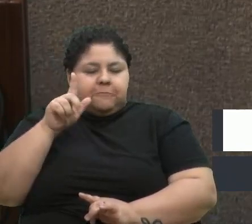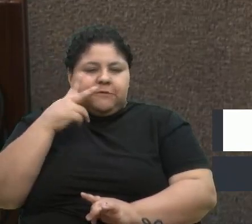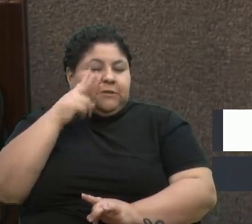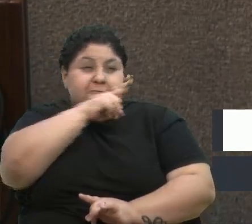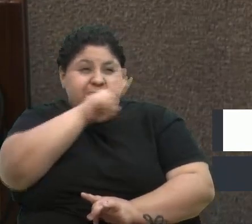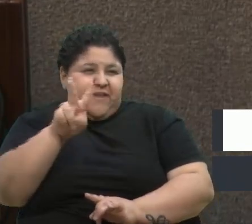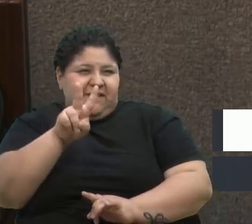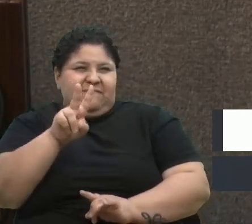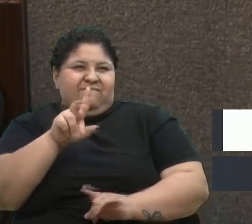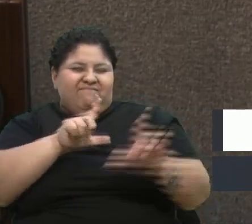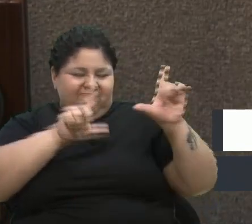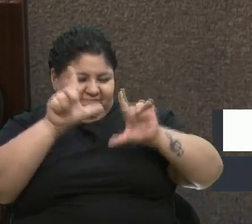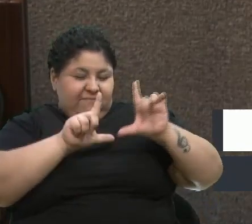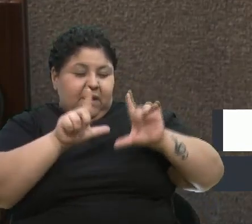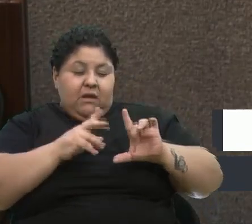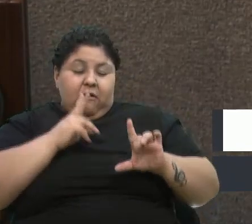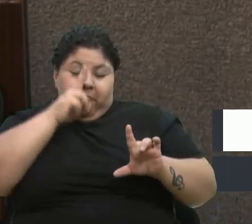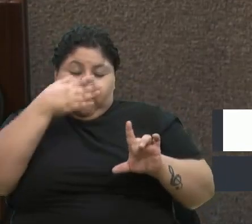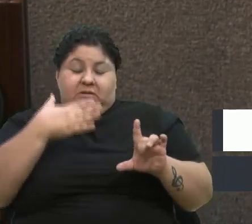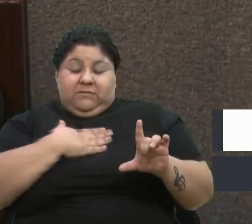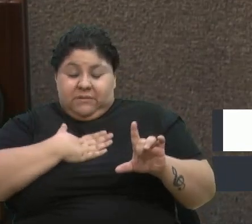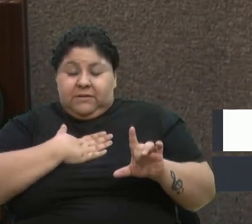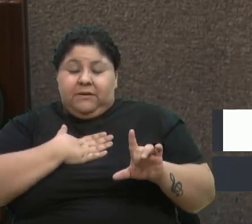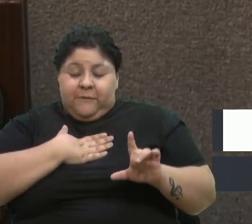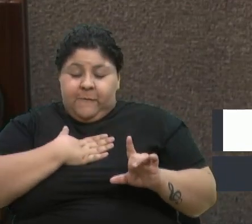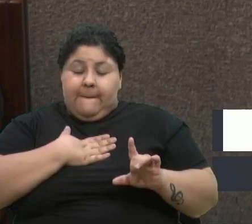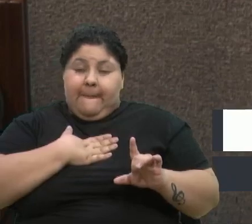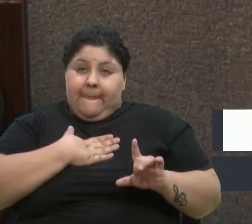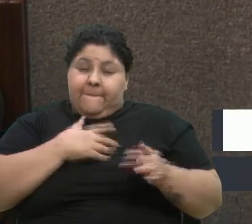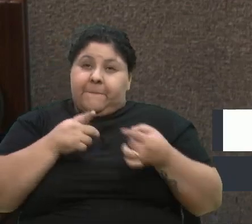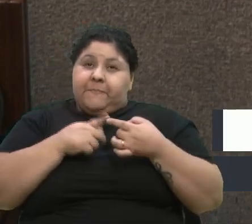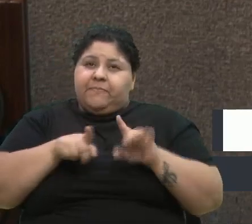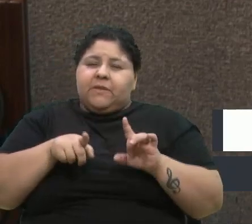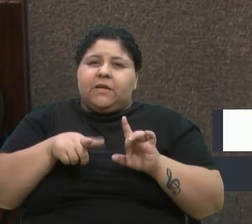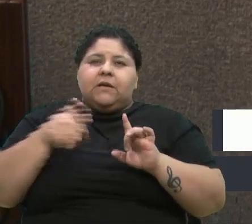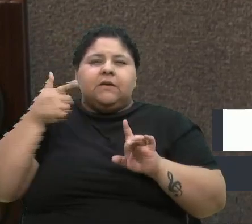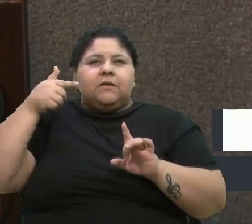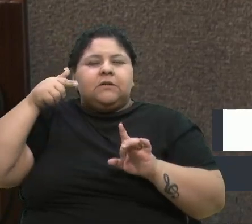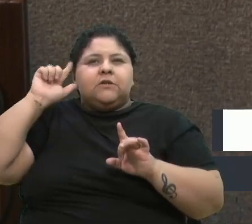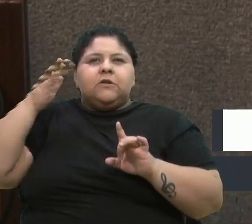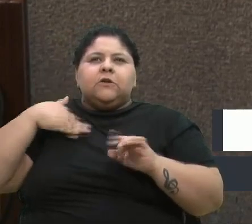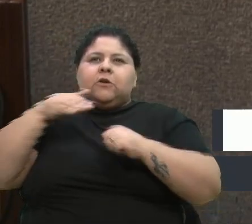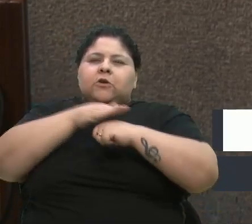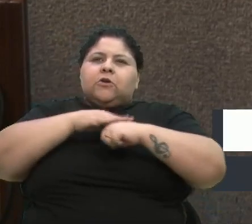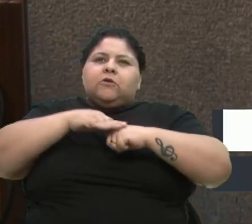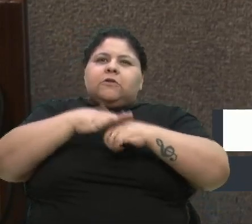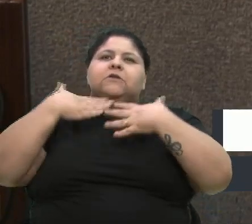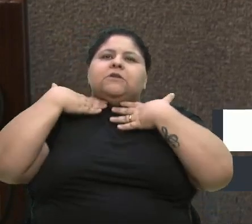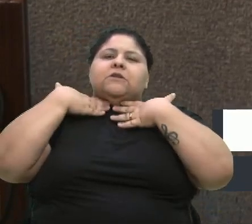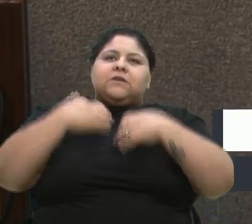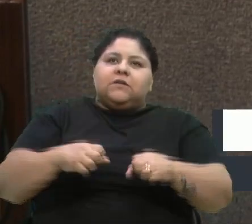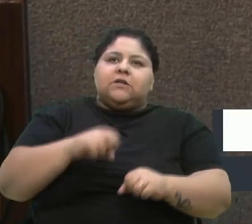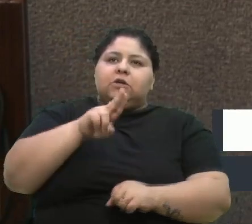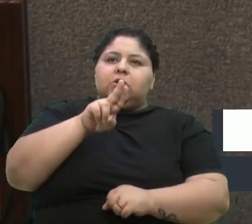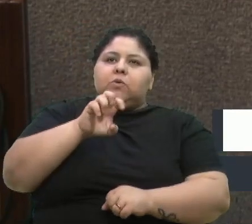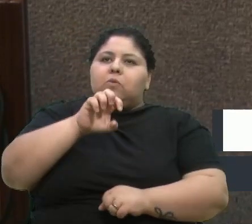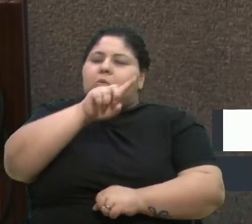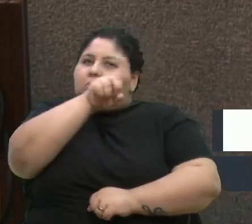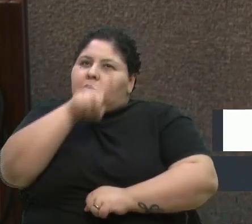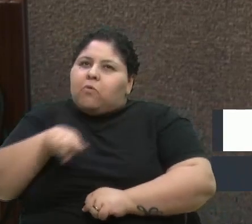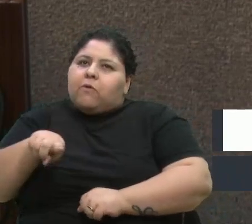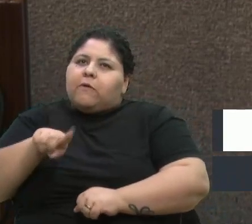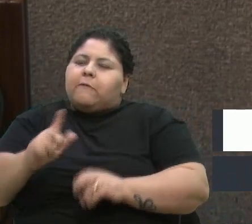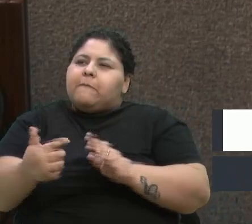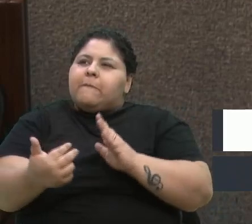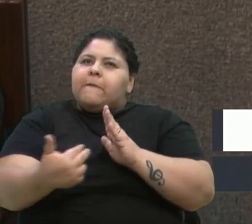não consigo ver essas imagens. Mas, assim, ontem eu conversei com o secretário João Wes, e ele me disse que